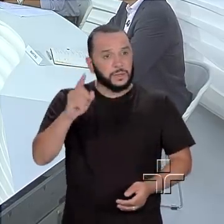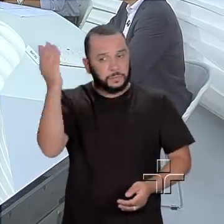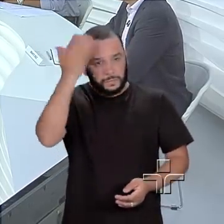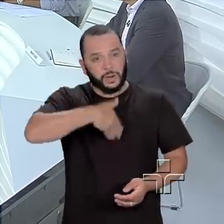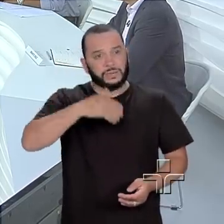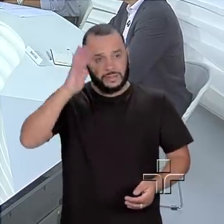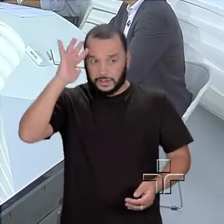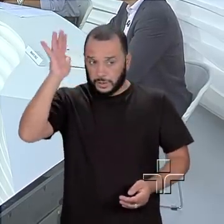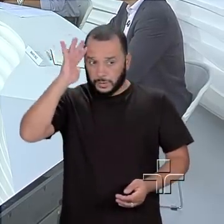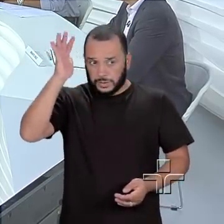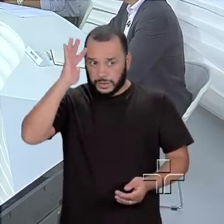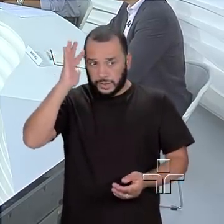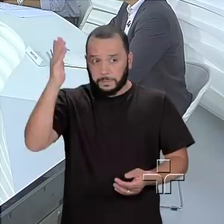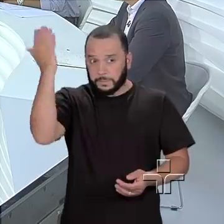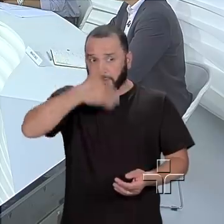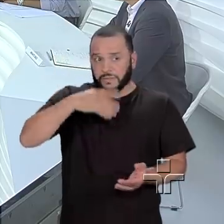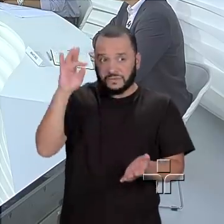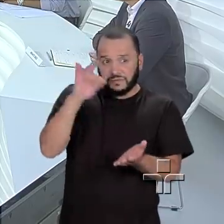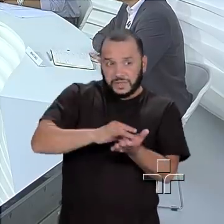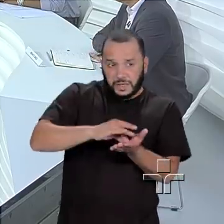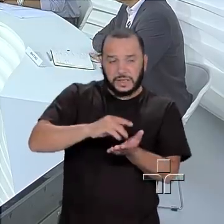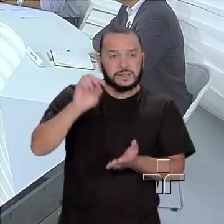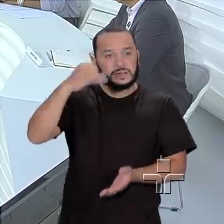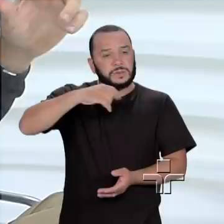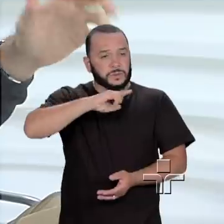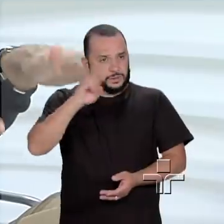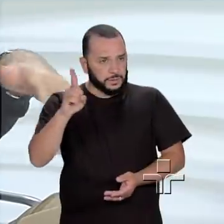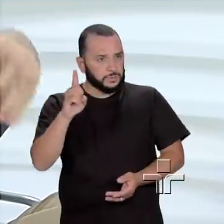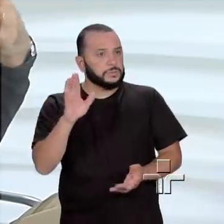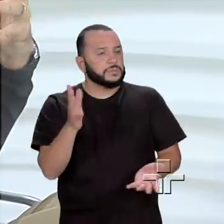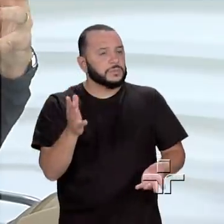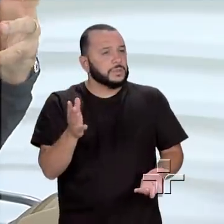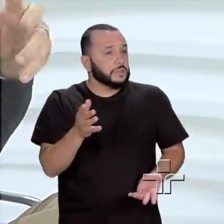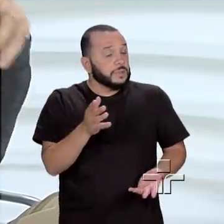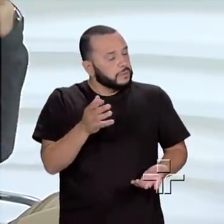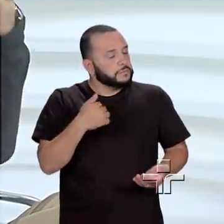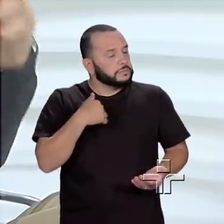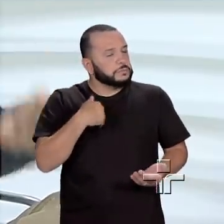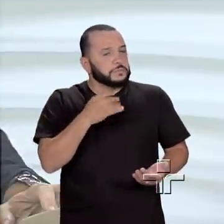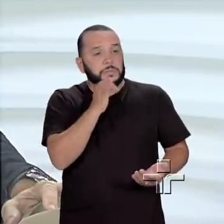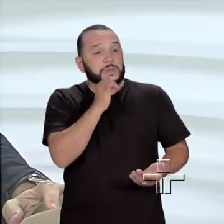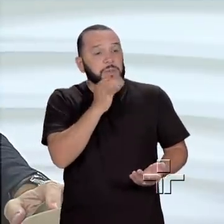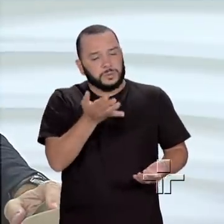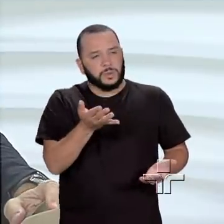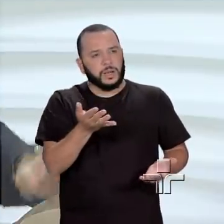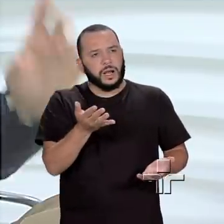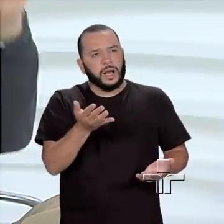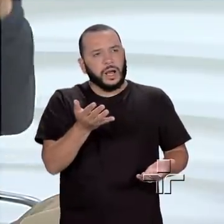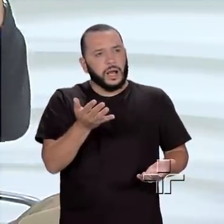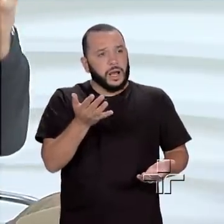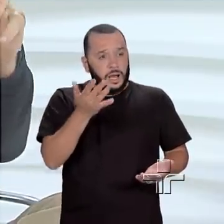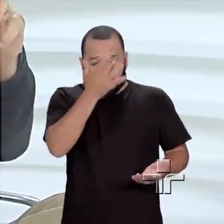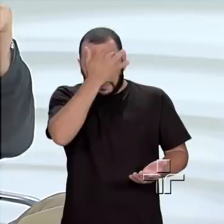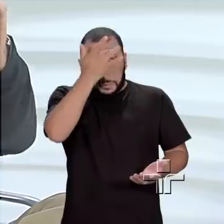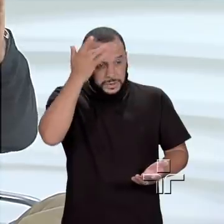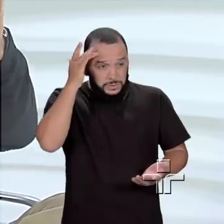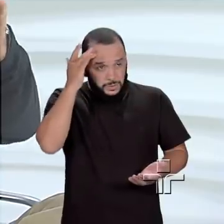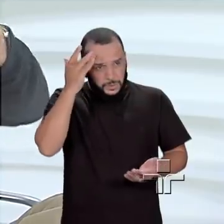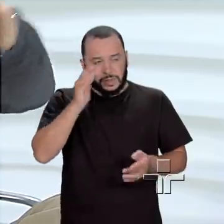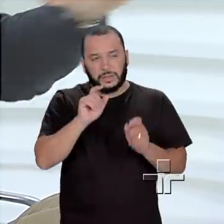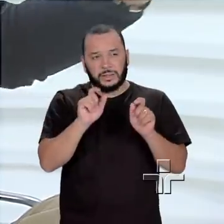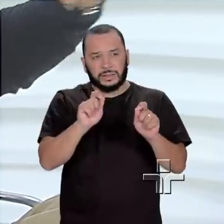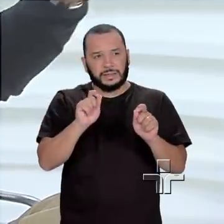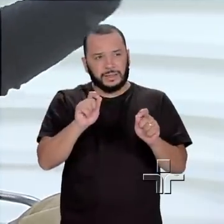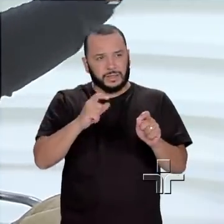caso particular de redes sociais, o ganhador leva tudo. Ou seja, não haveria a possibilidade nem teórica de haver